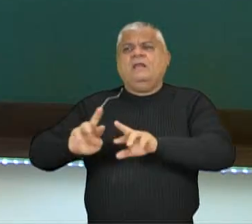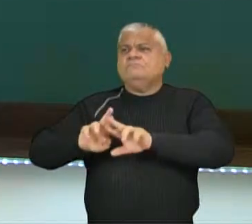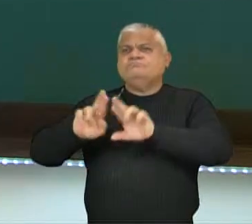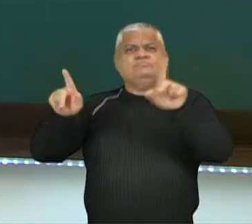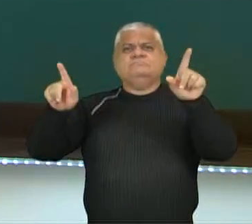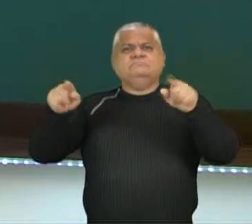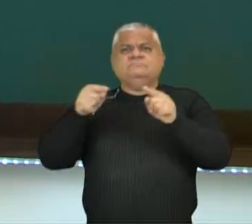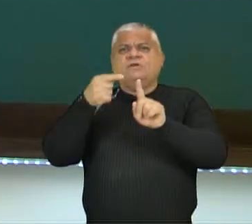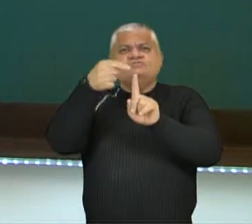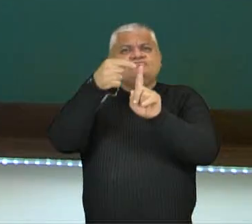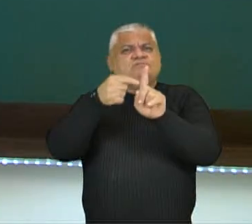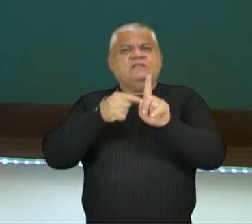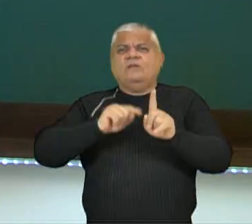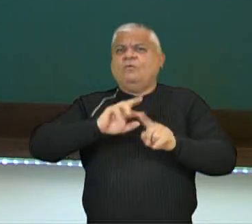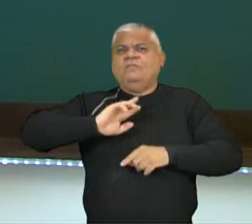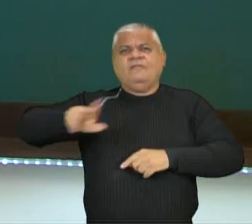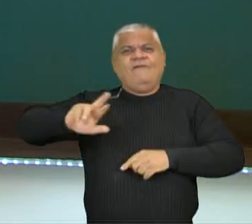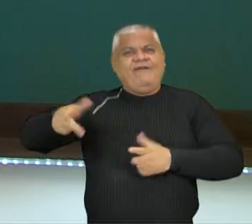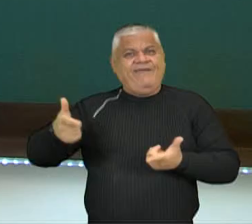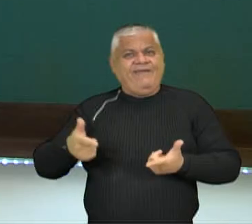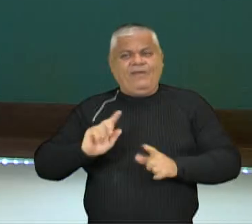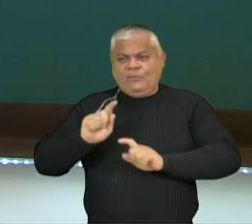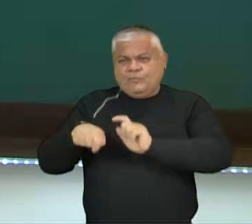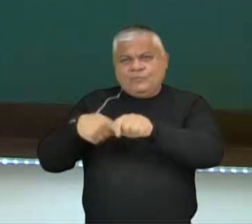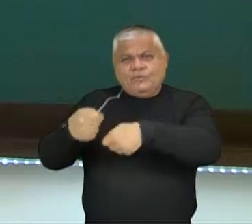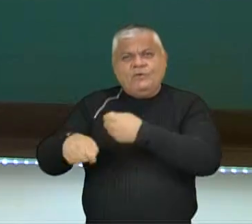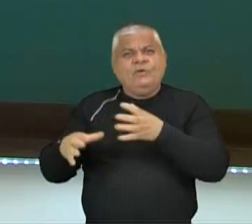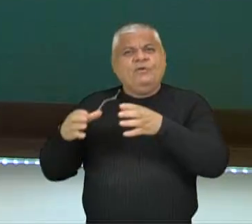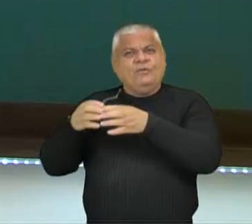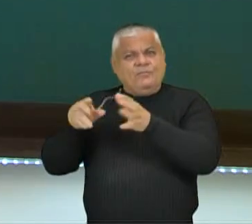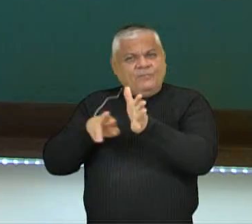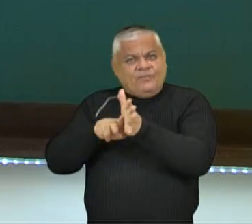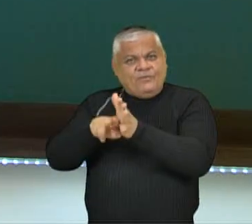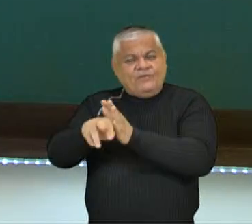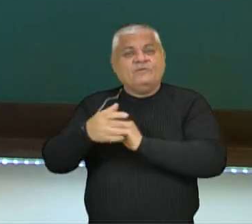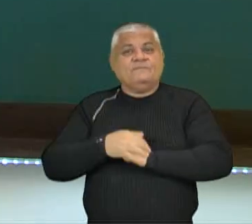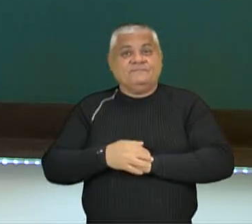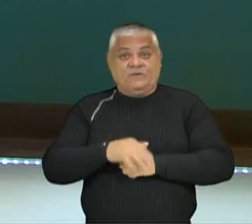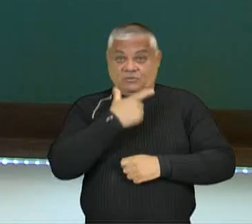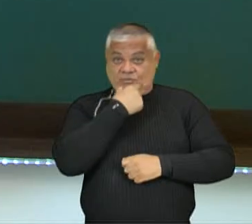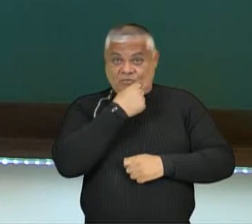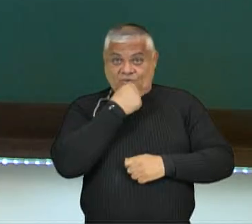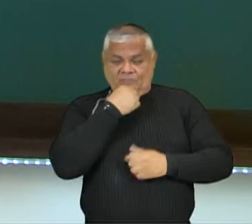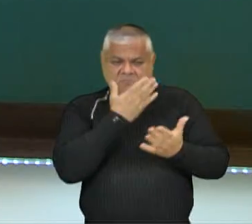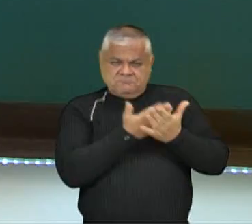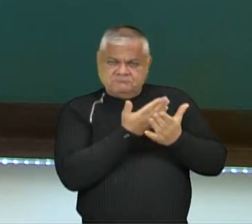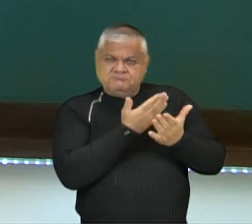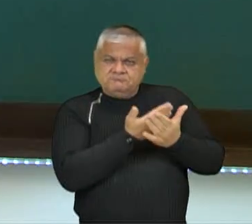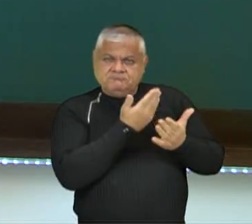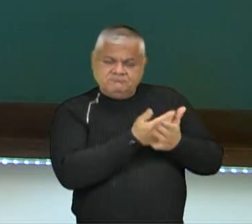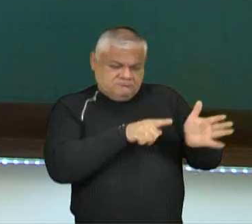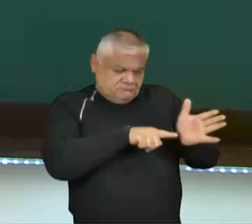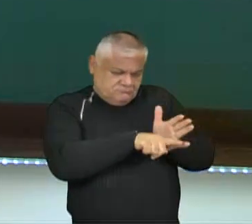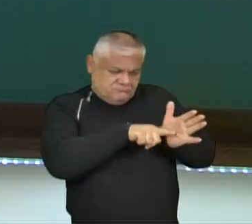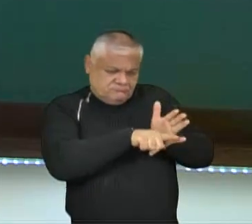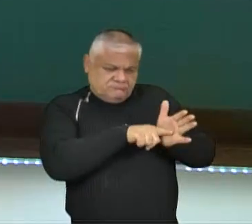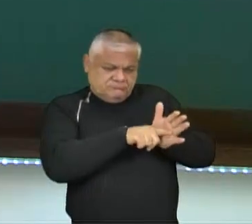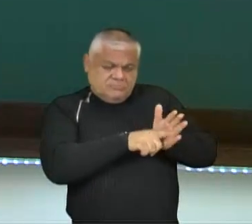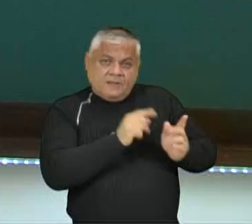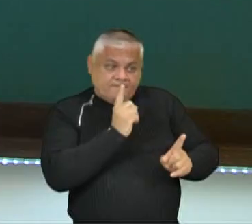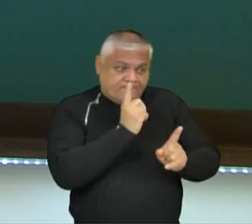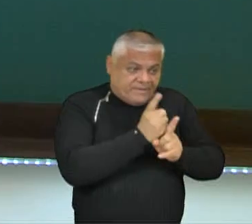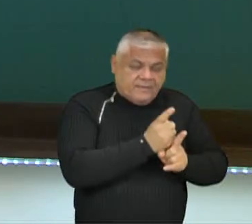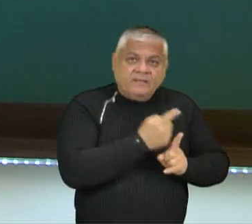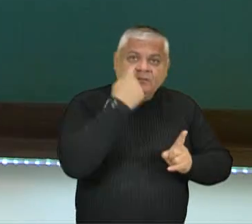em nenhum gênero quando a gente trabalha com classificação biológica. E aí esse pesquisador, além dele ter feito essa descoberta muito legal,